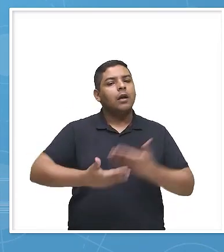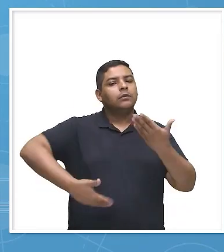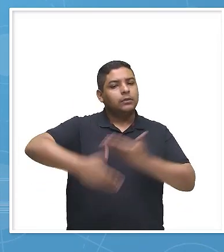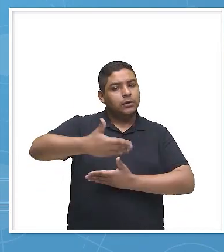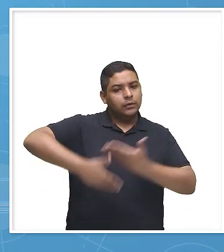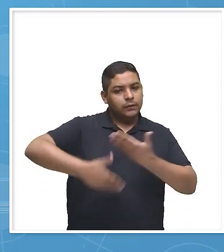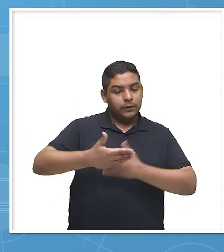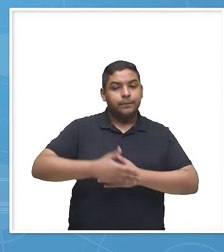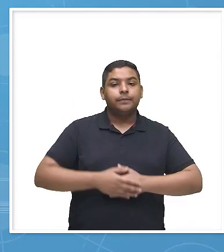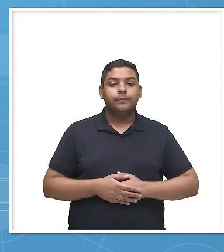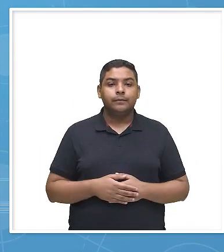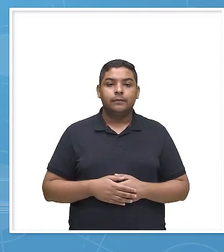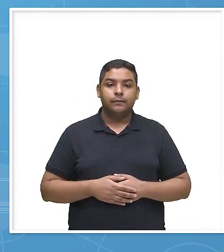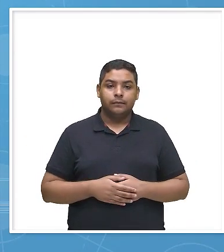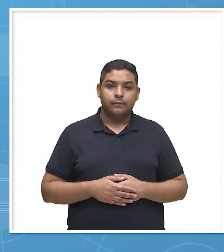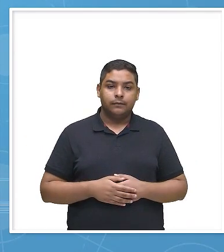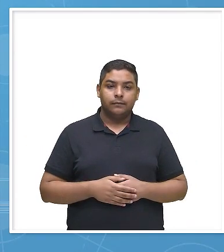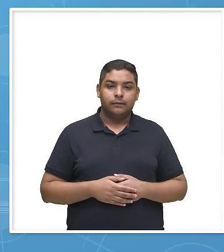interatividade.